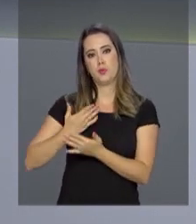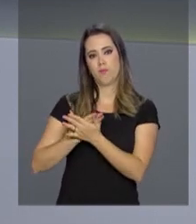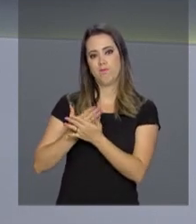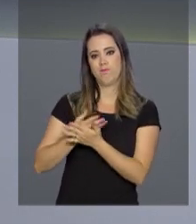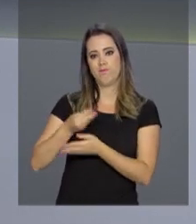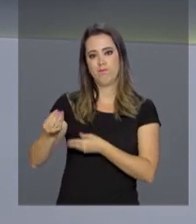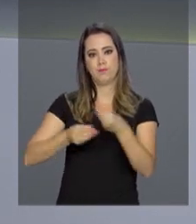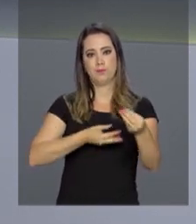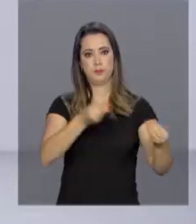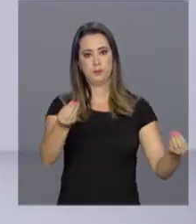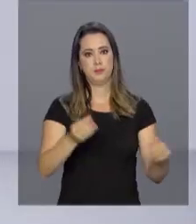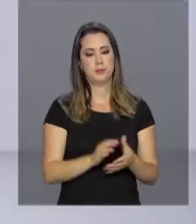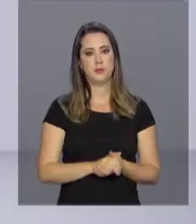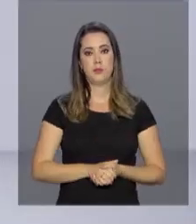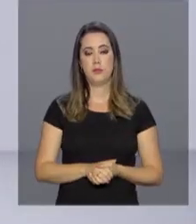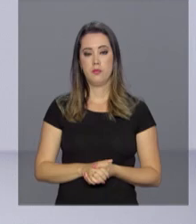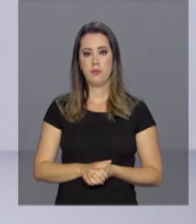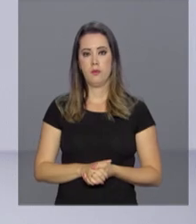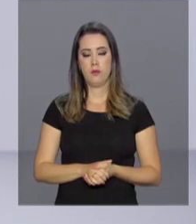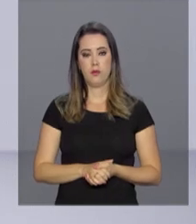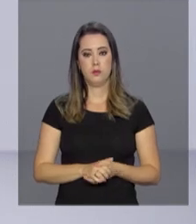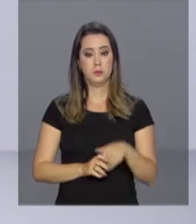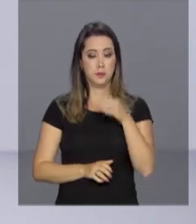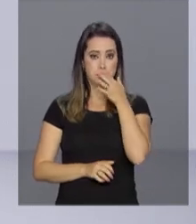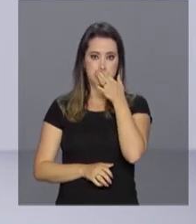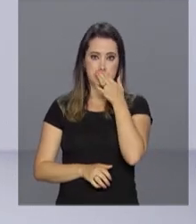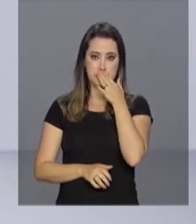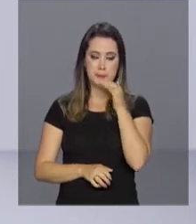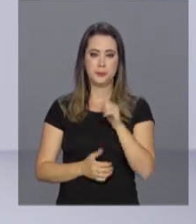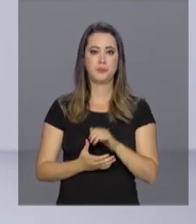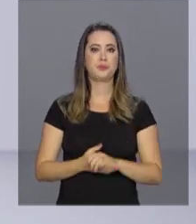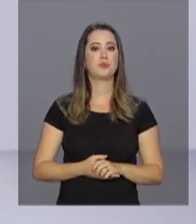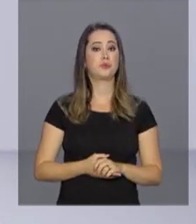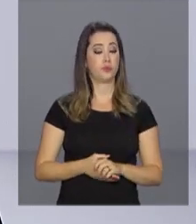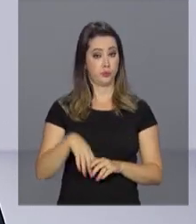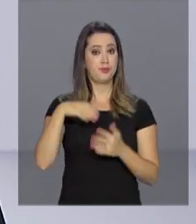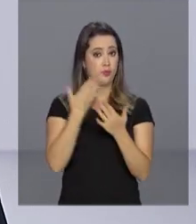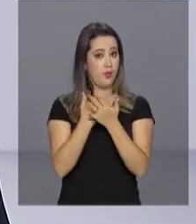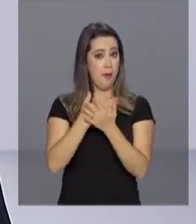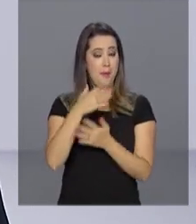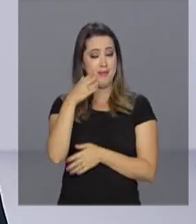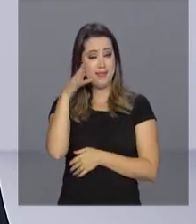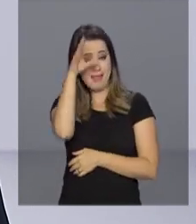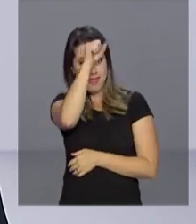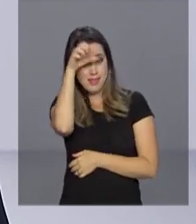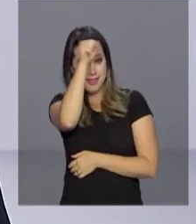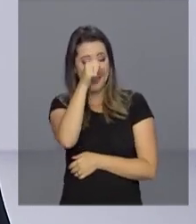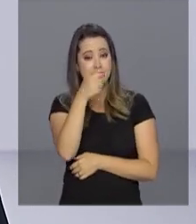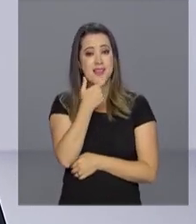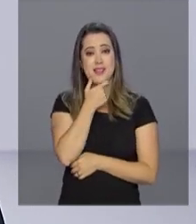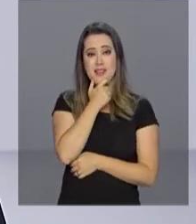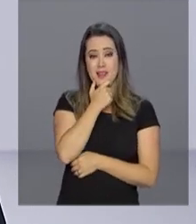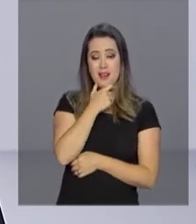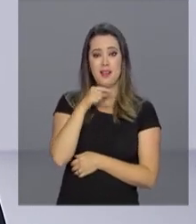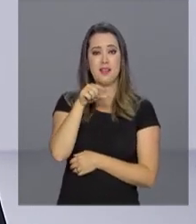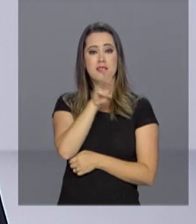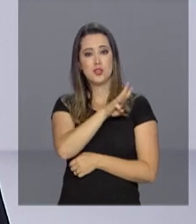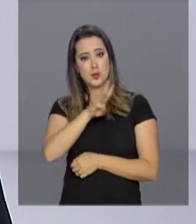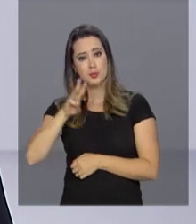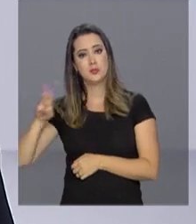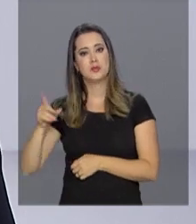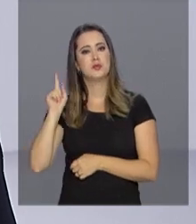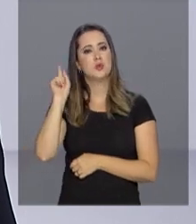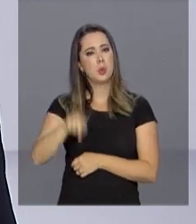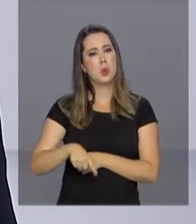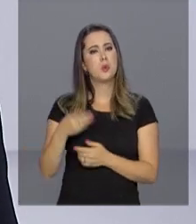benefícios aulas de inglês online gratuitas esse é o maior índice íon lítio